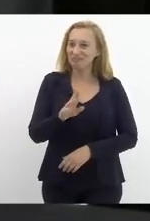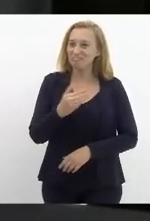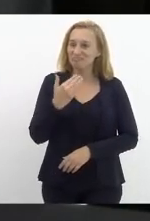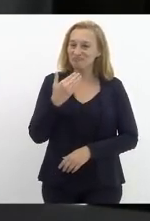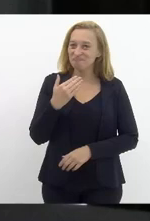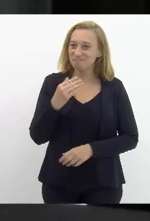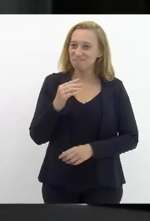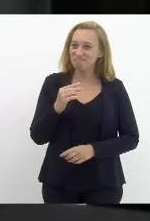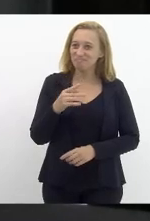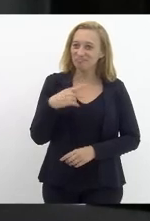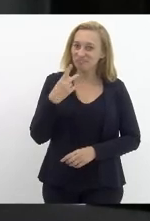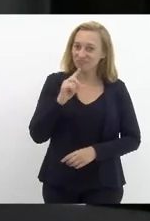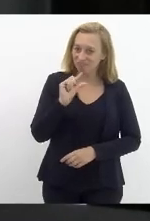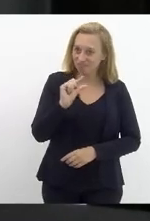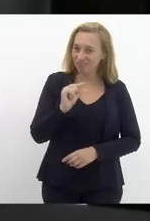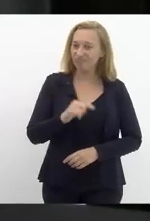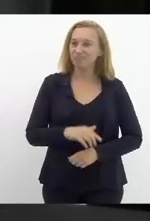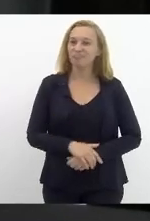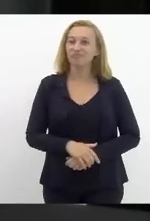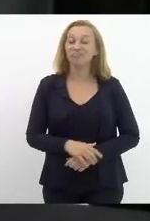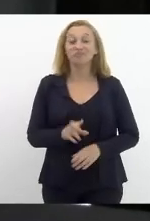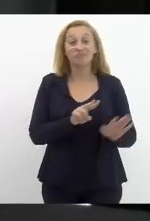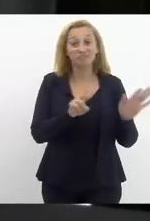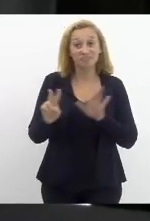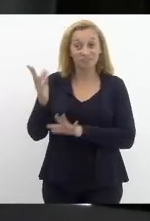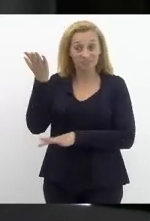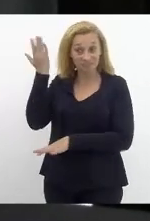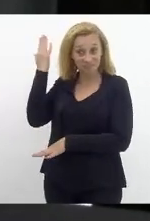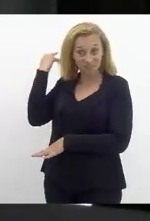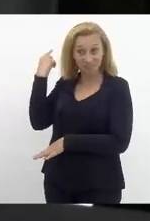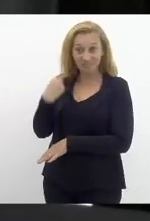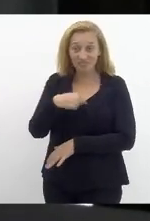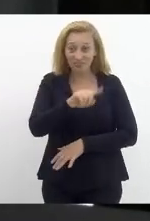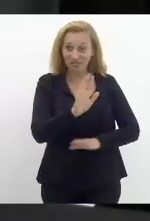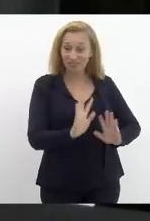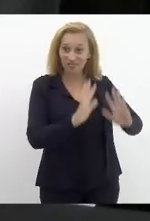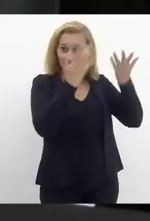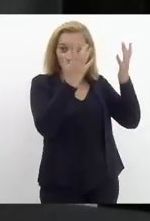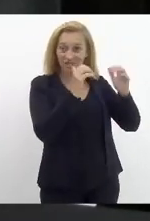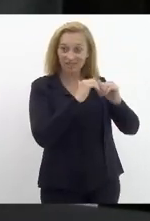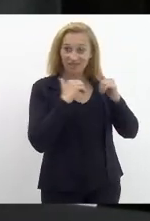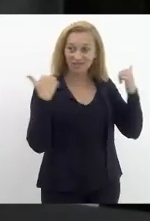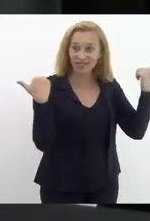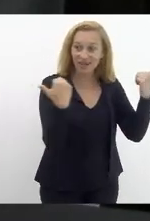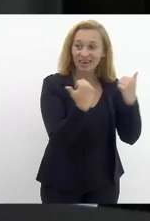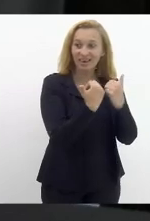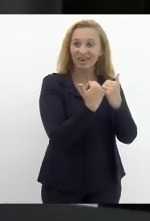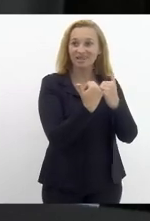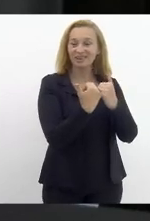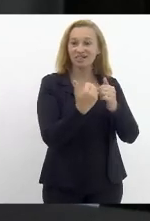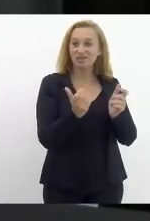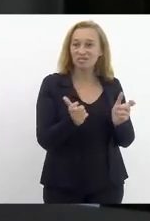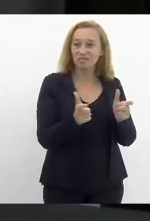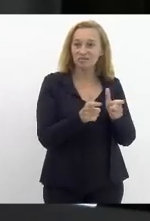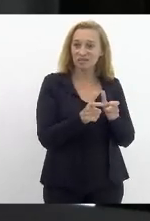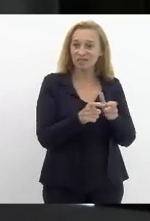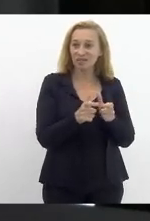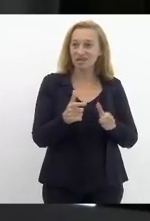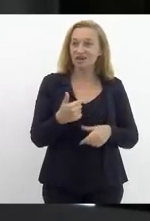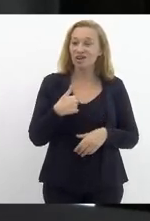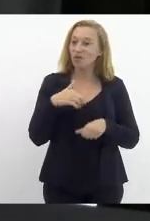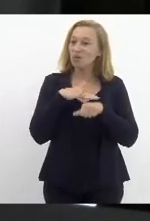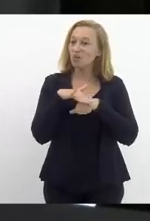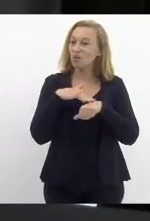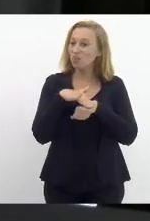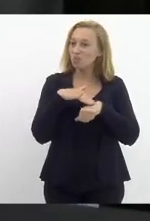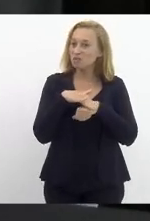analogia. Na semana passada, eu fui no evento no Maracanãzinho e acabei ficando